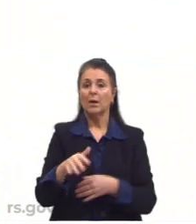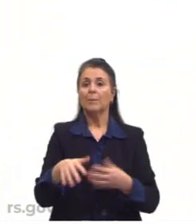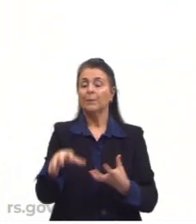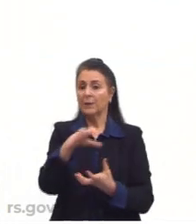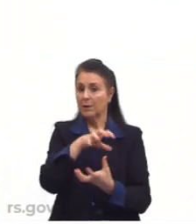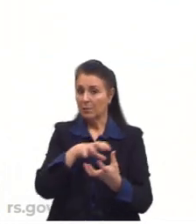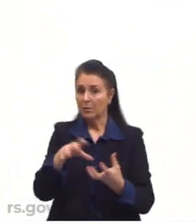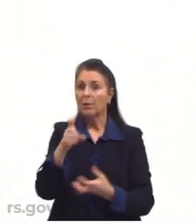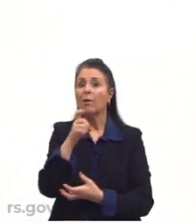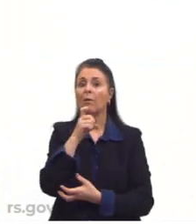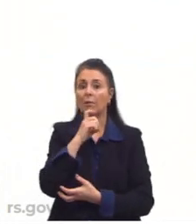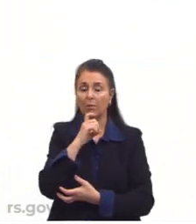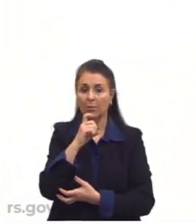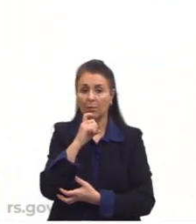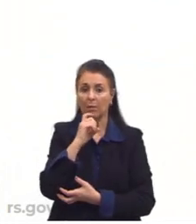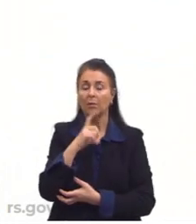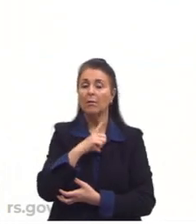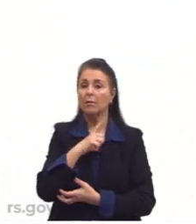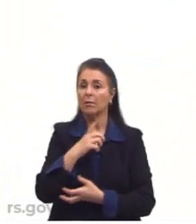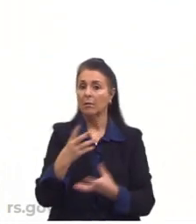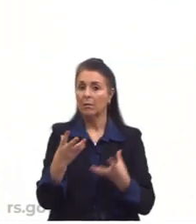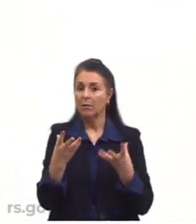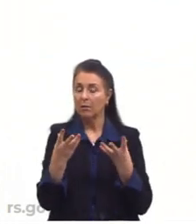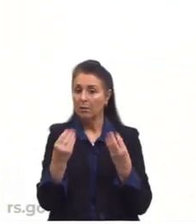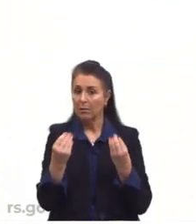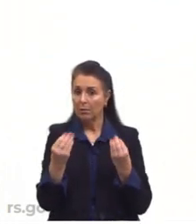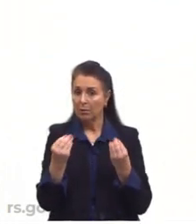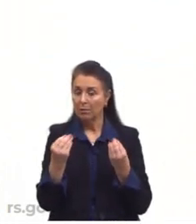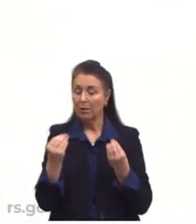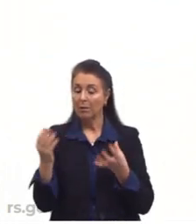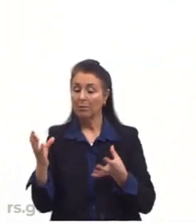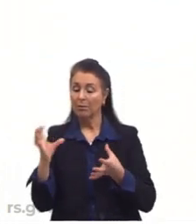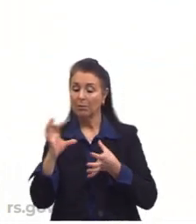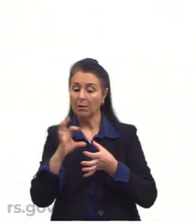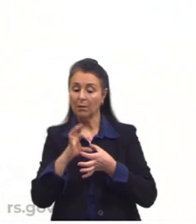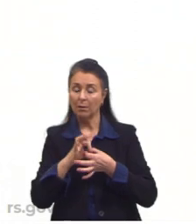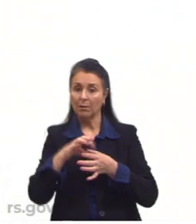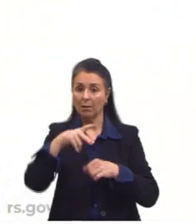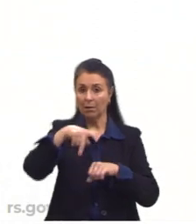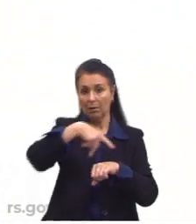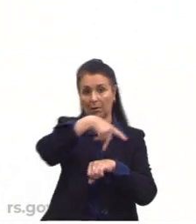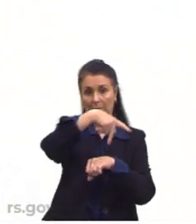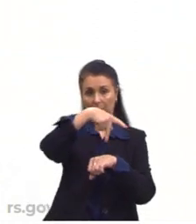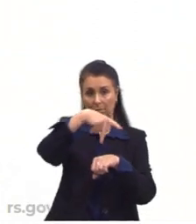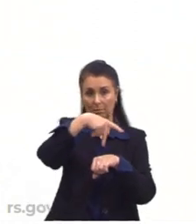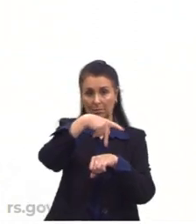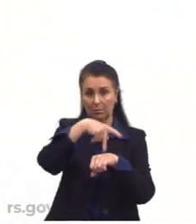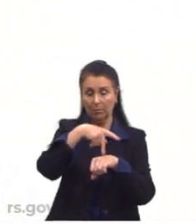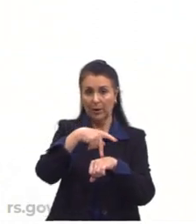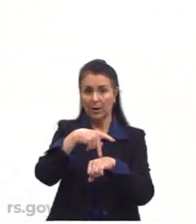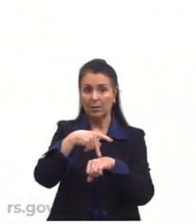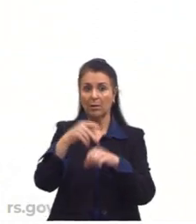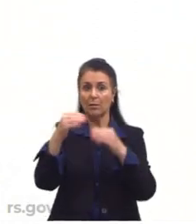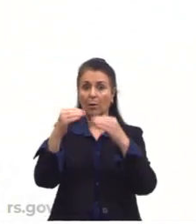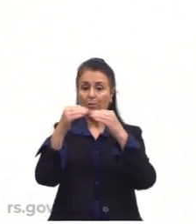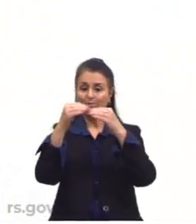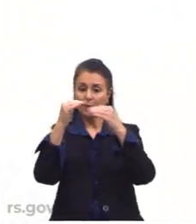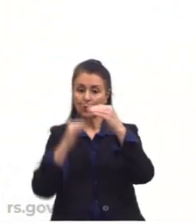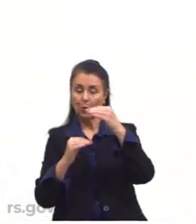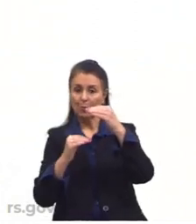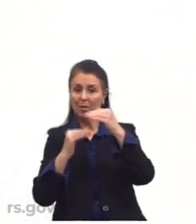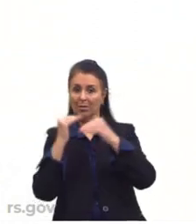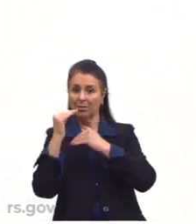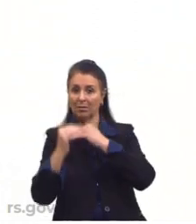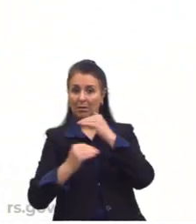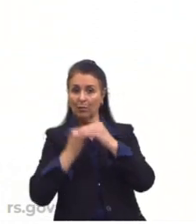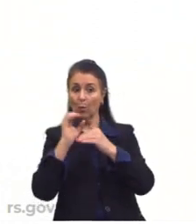revolução Verde ela se dá muito né ligados a esses países né os países subdesenvolvidos ou que